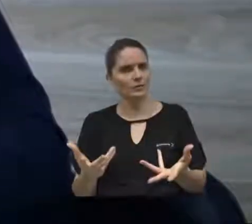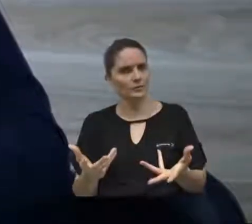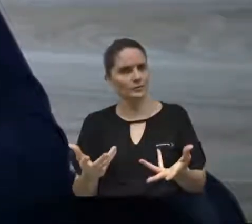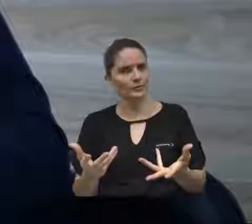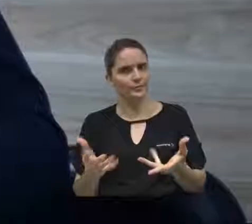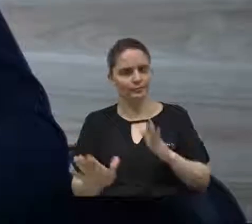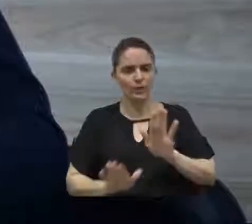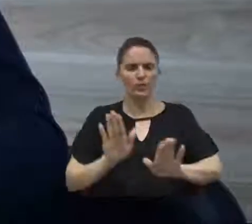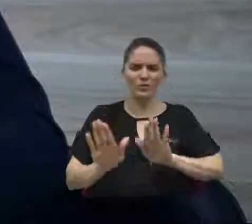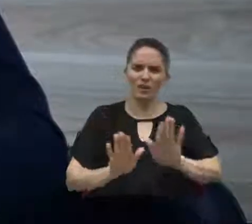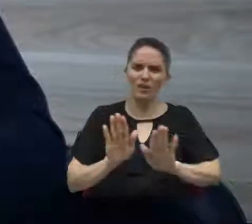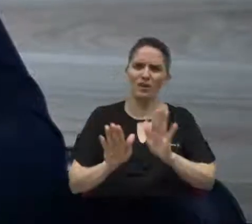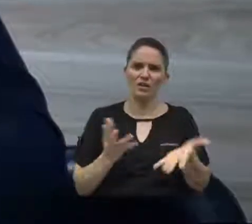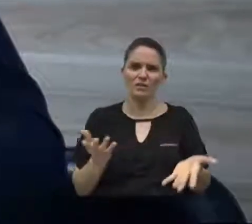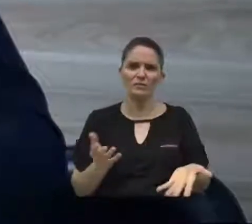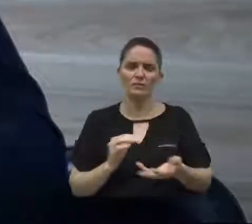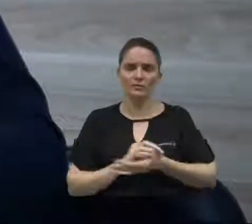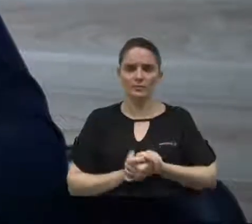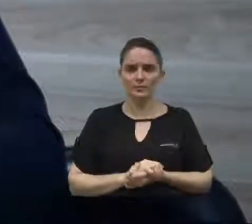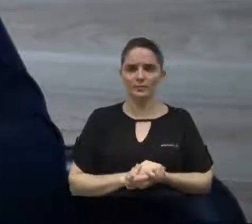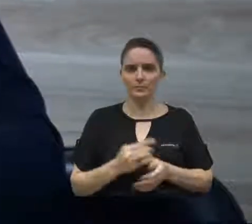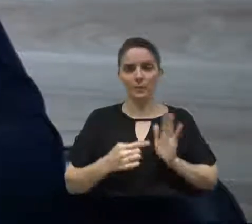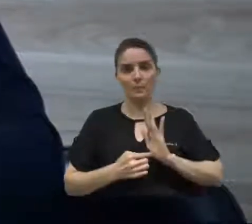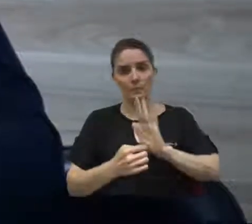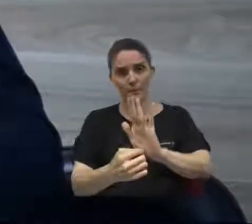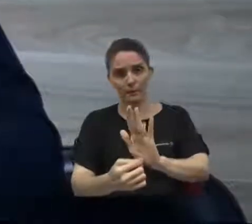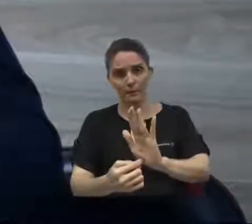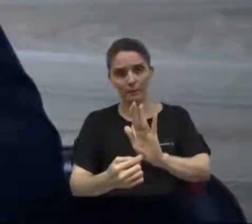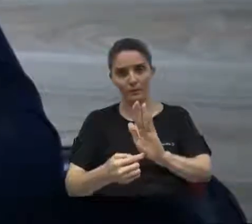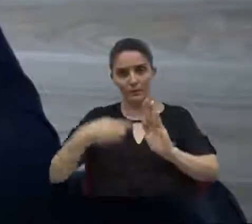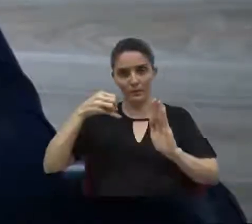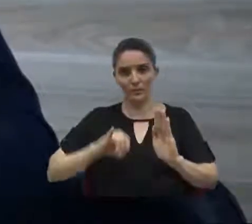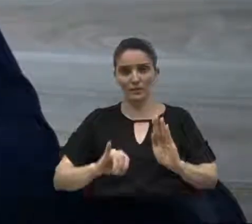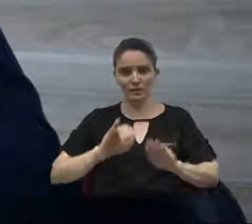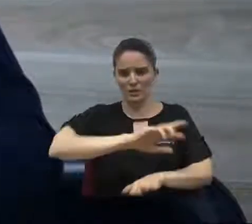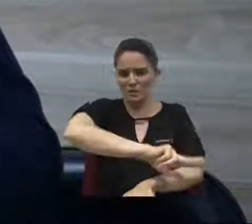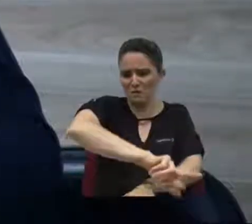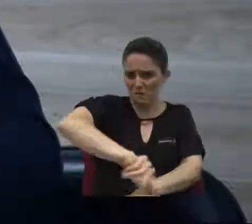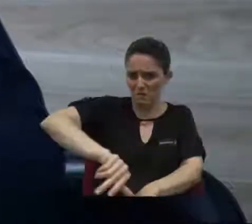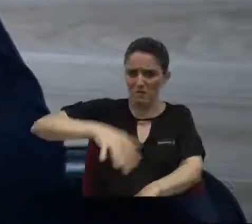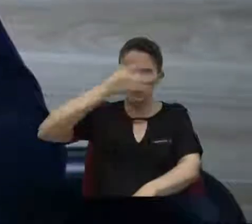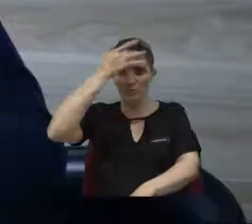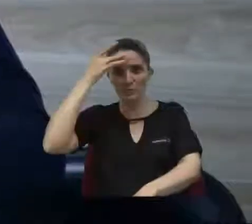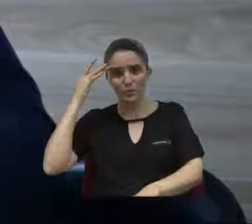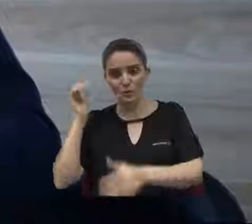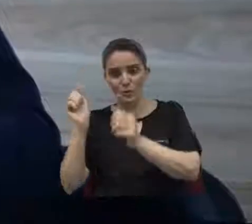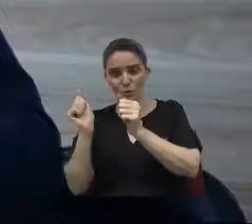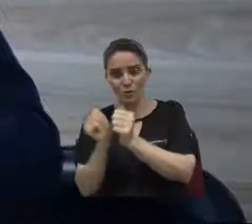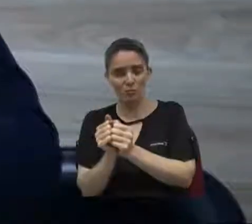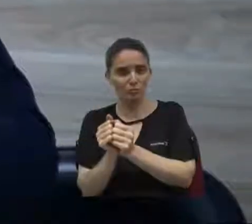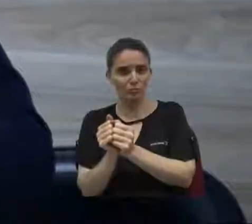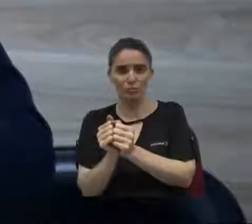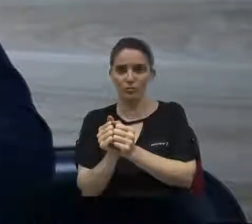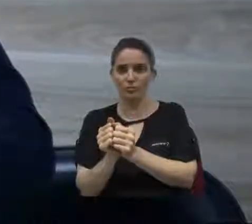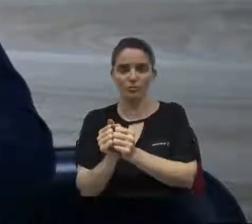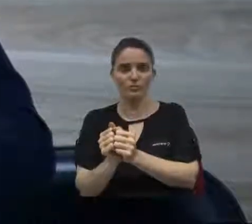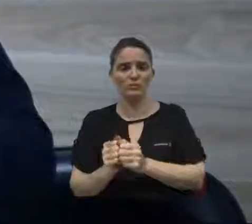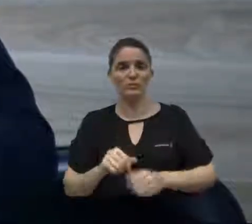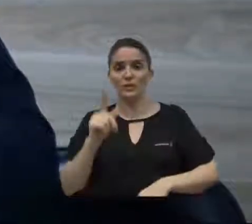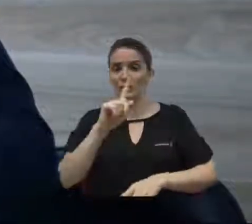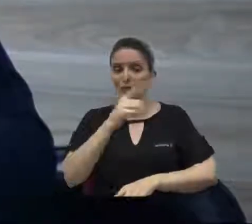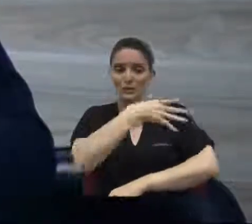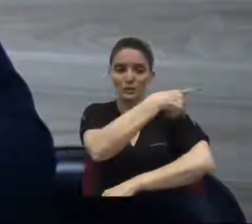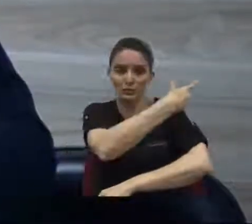Sim. Já está muito bem demonstrado que quando se acumulam muitas pessoas não vacinadas, é possível a ocorrência de surtos da